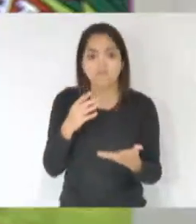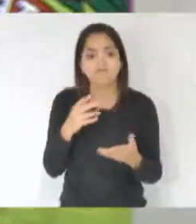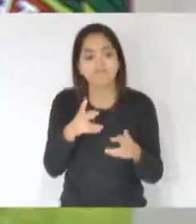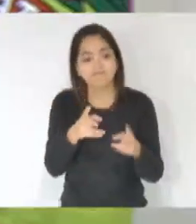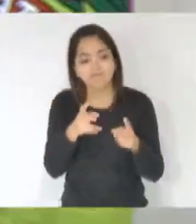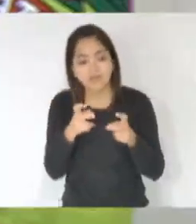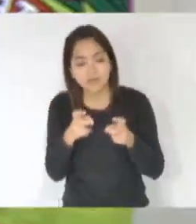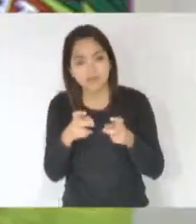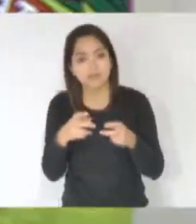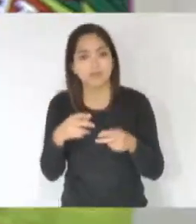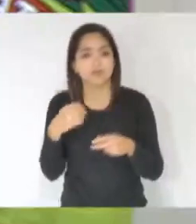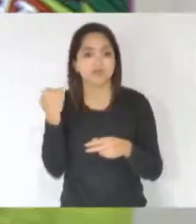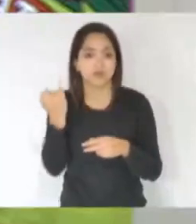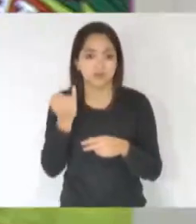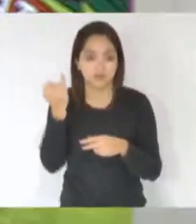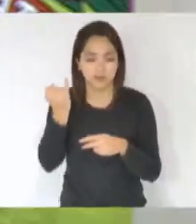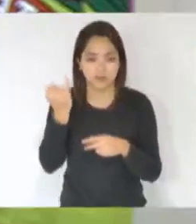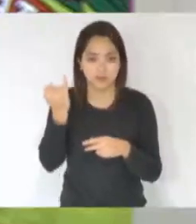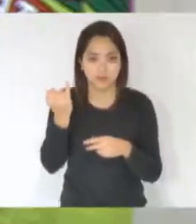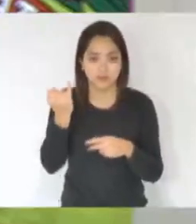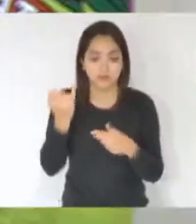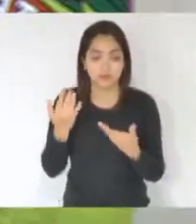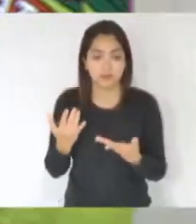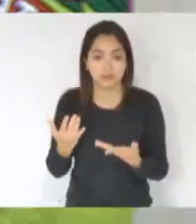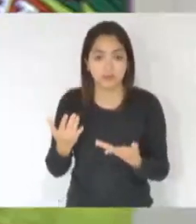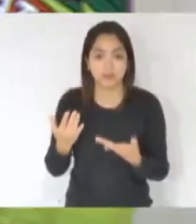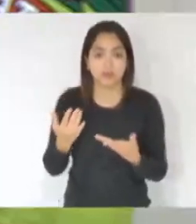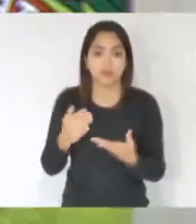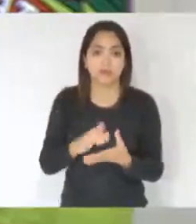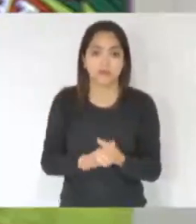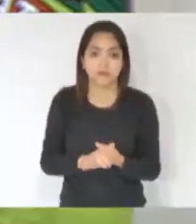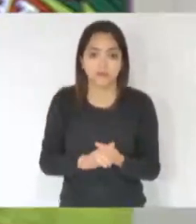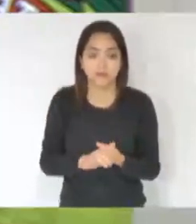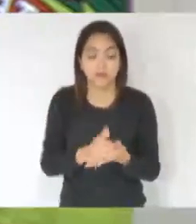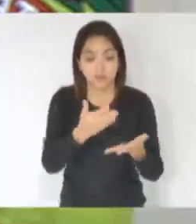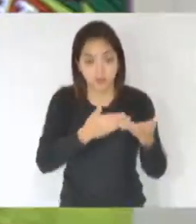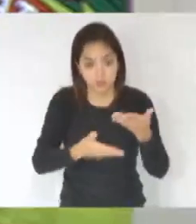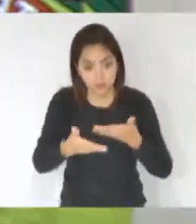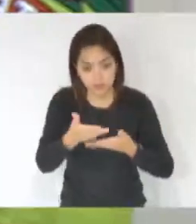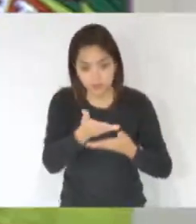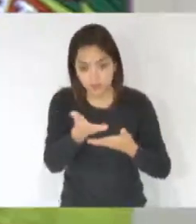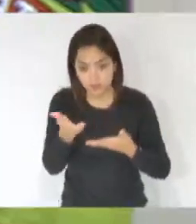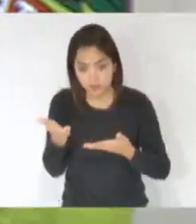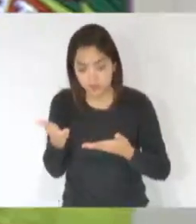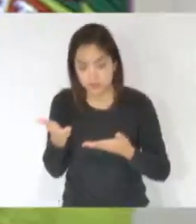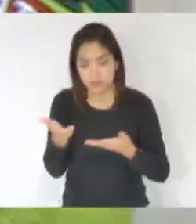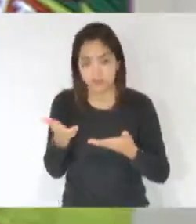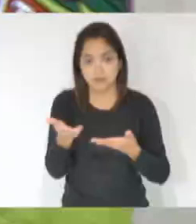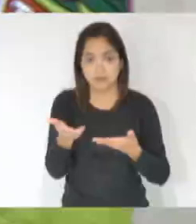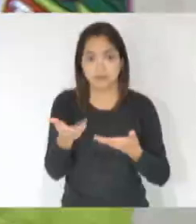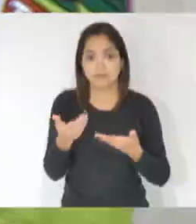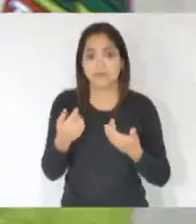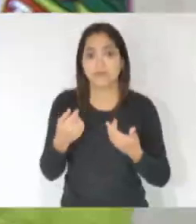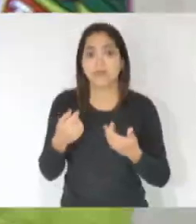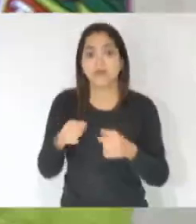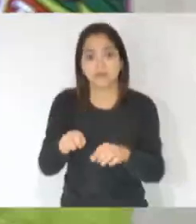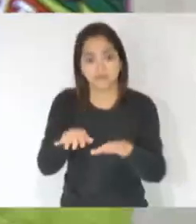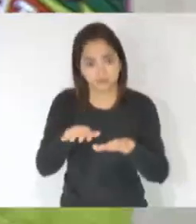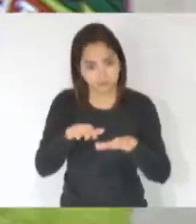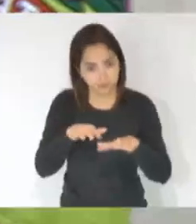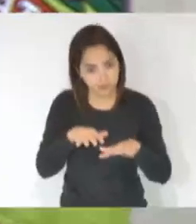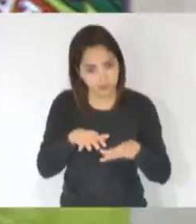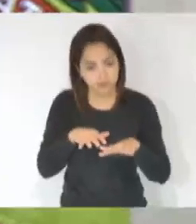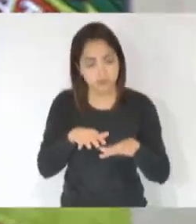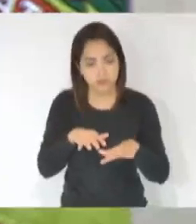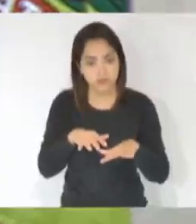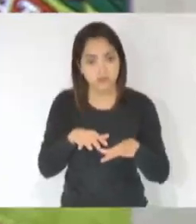cuidada. E eu quero compartilhar aqui com Vossas Excelências que a gente teve uma audiência